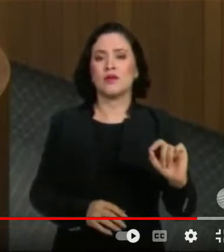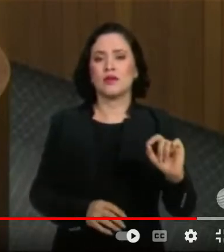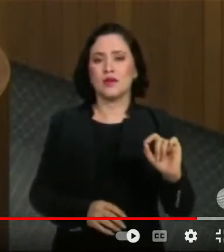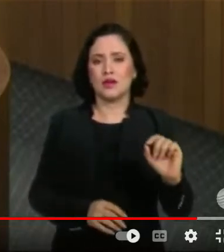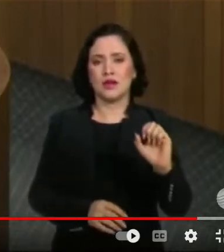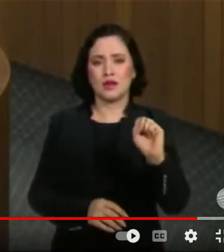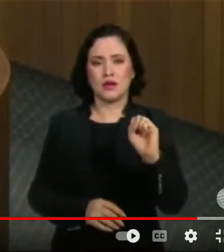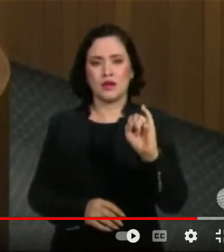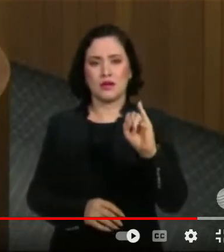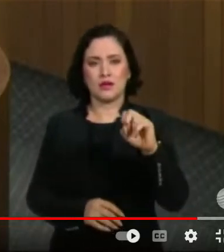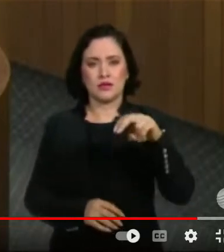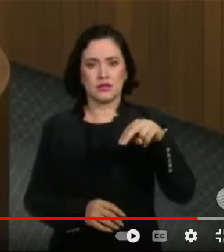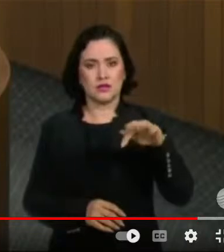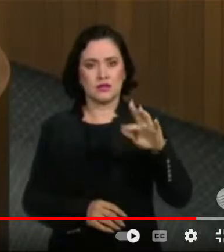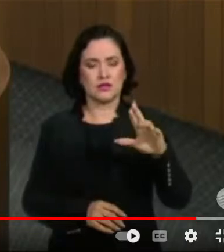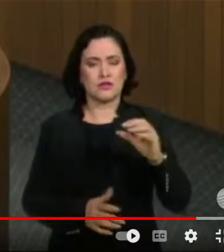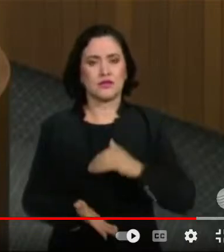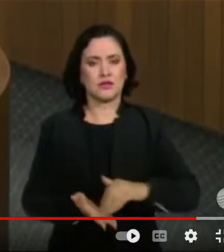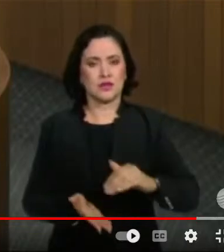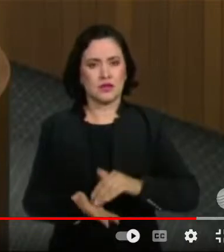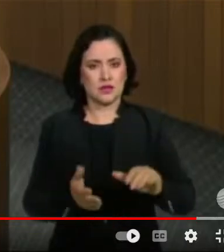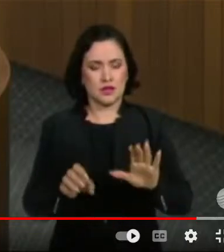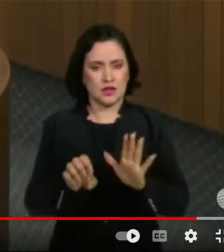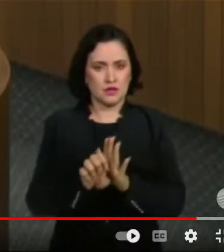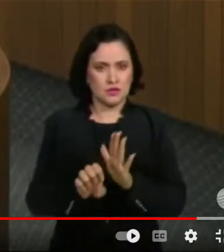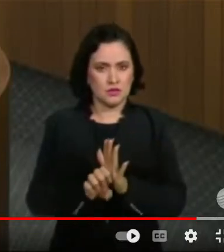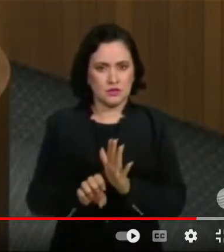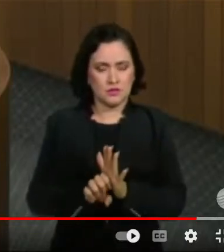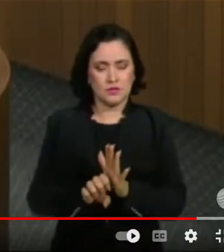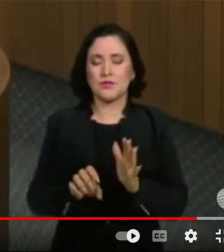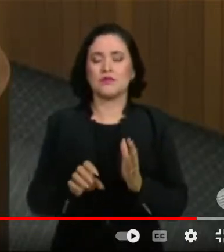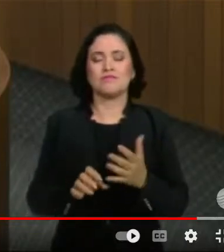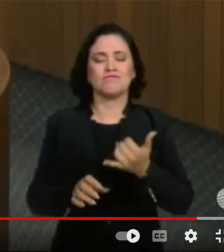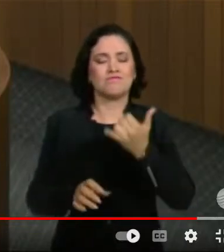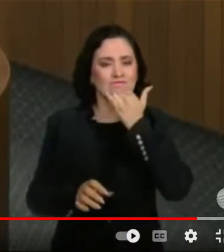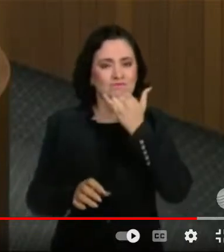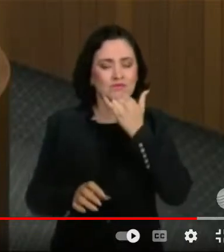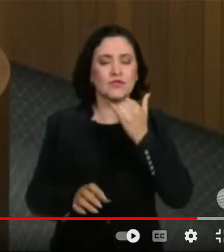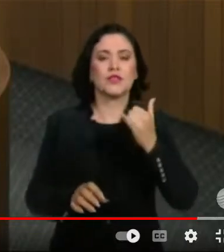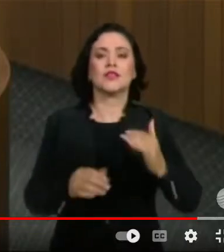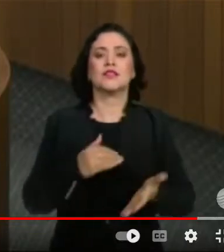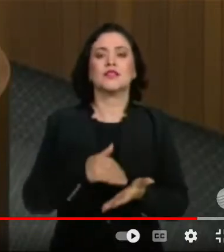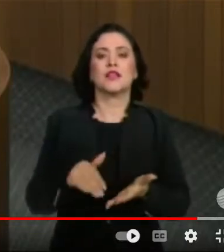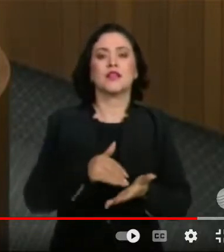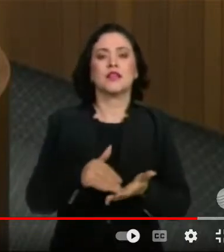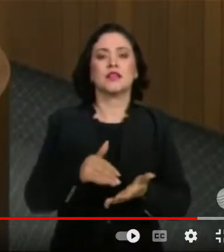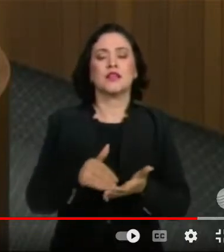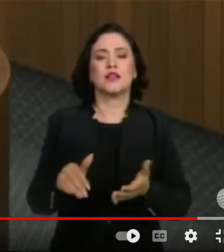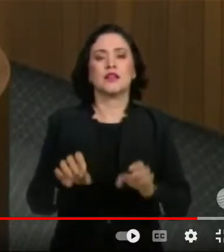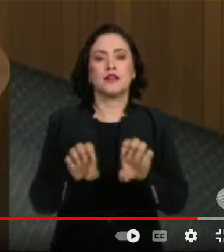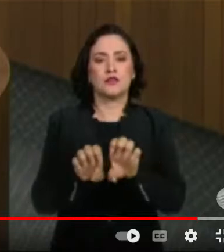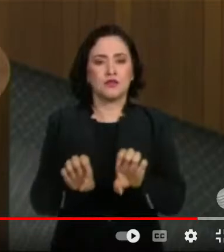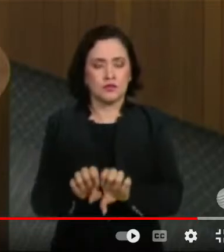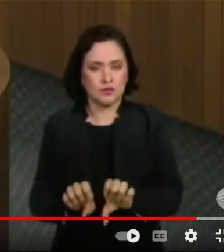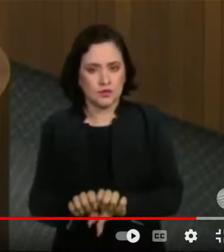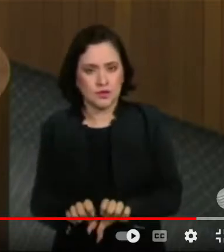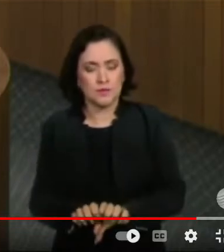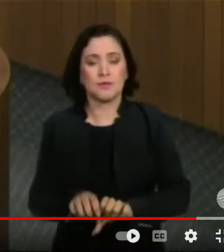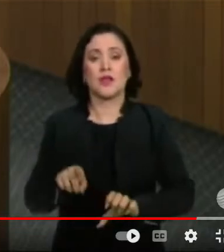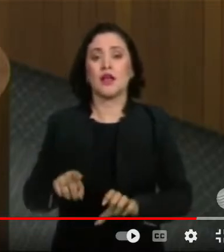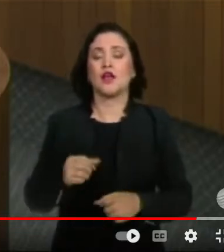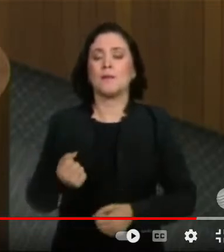juntamente com o sindicato, possam fazer essa construção desse parque de exposição. Por